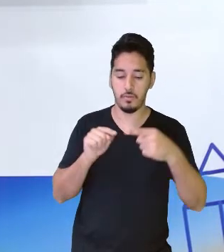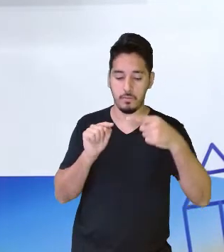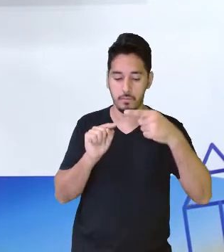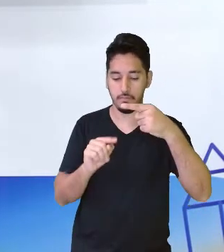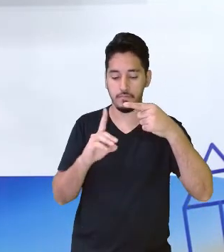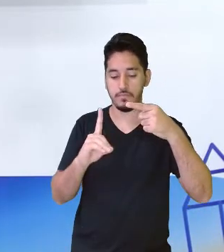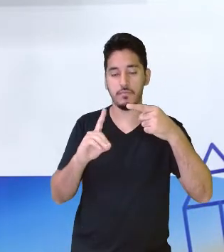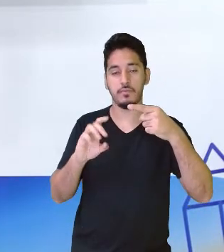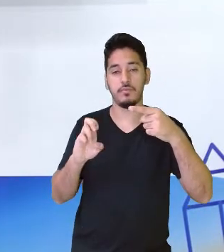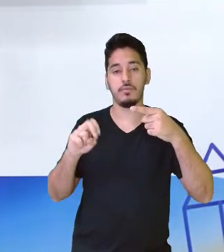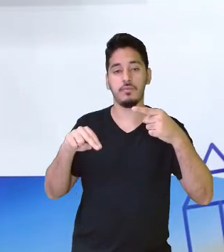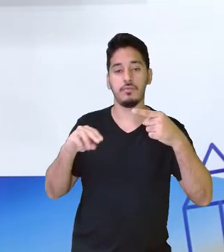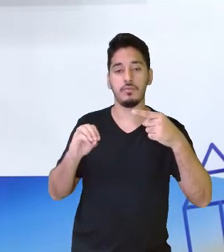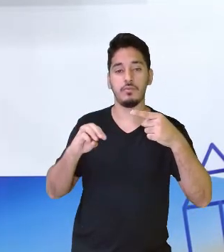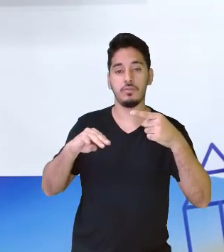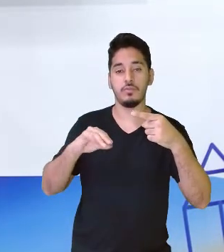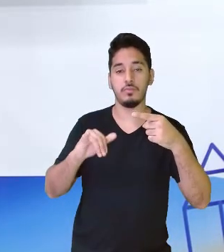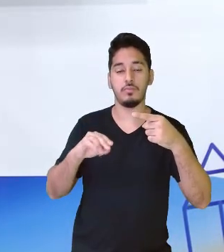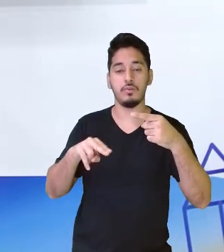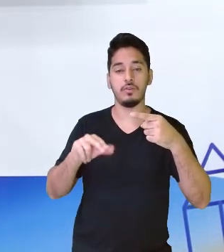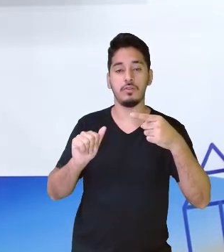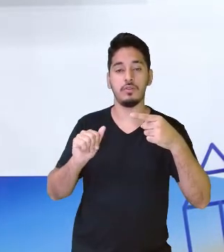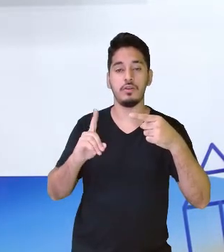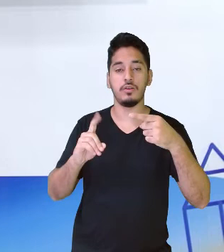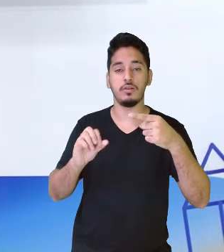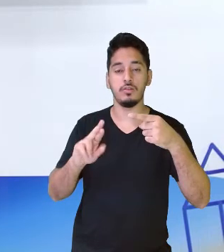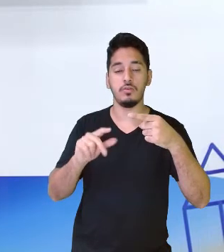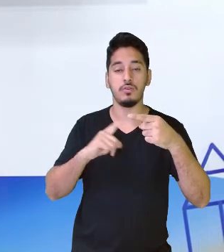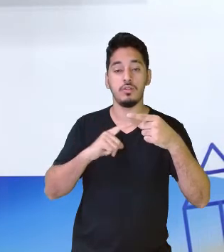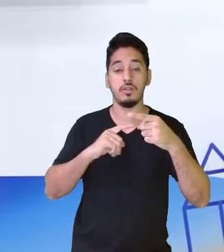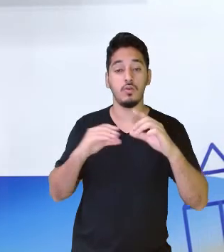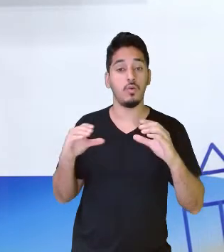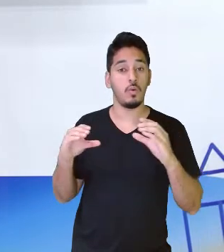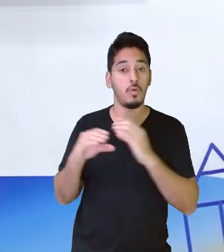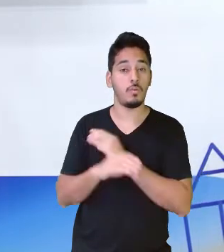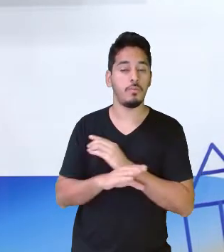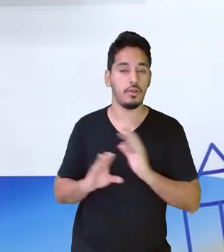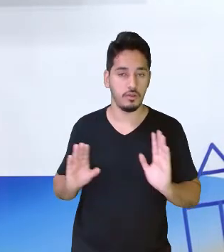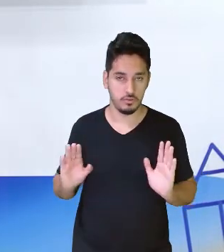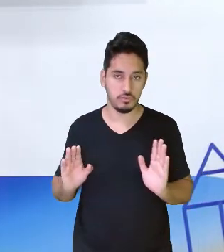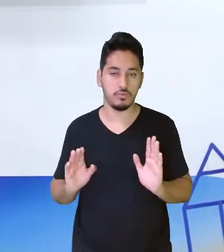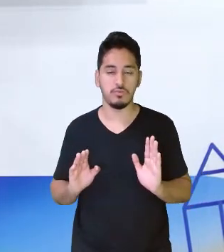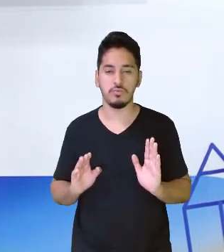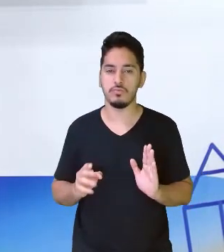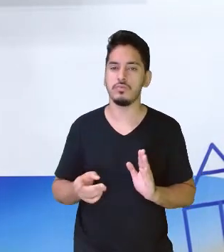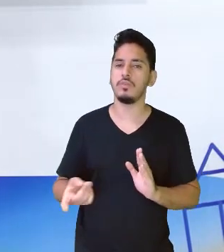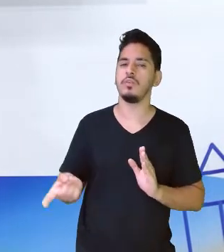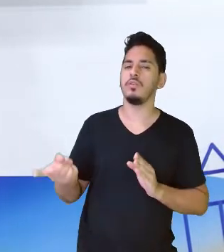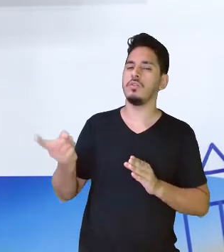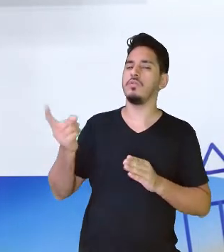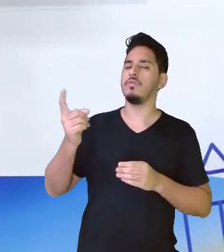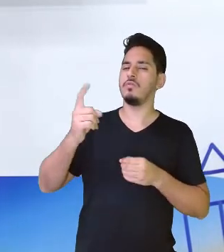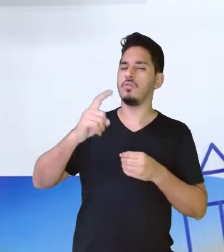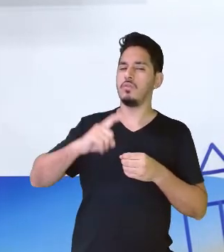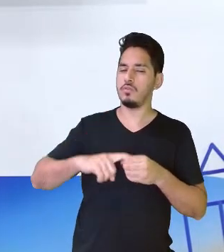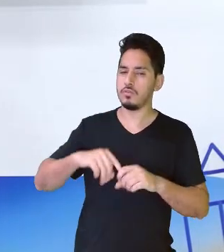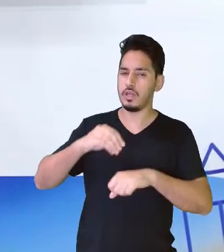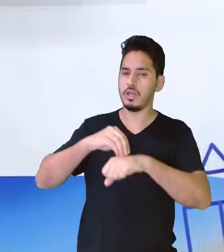denominador terá a parte total dessa divisão. Voltamos à dica